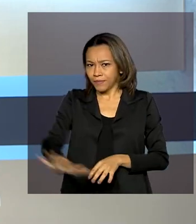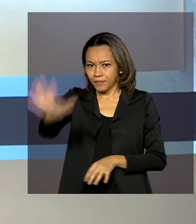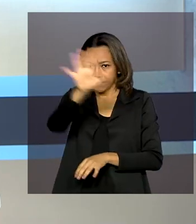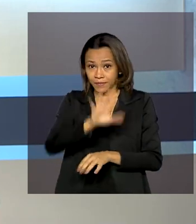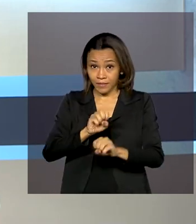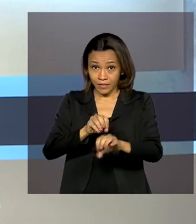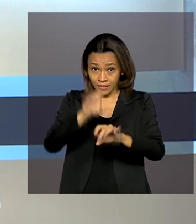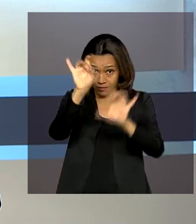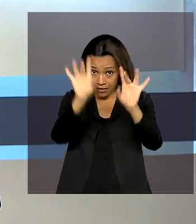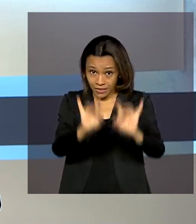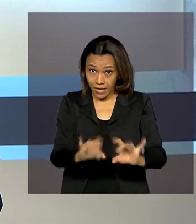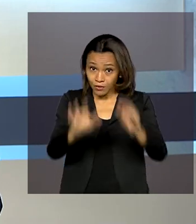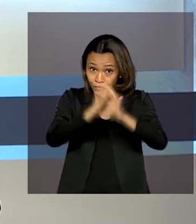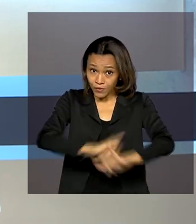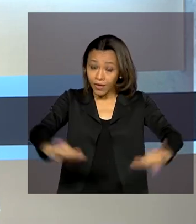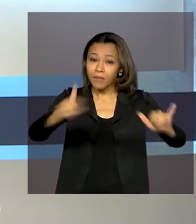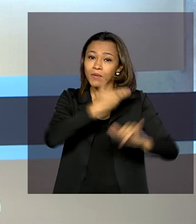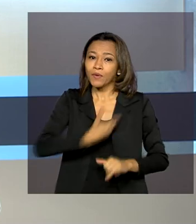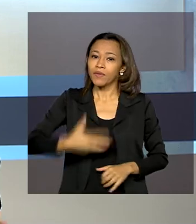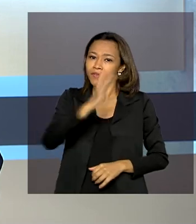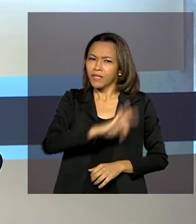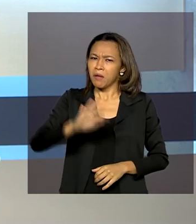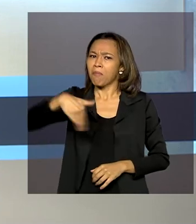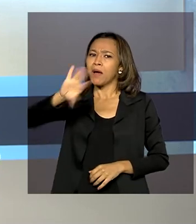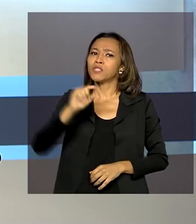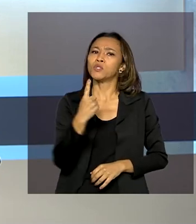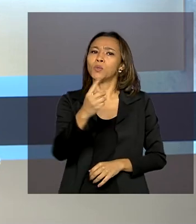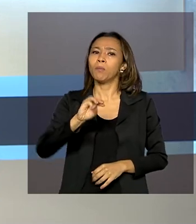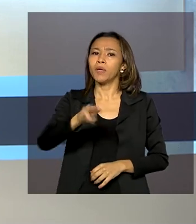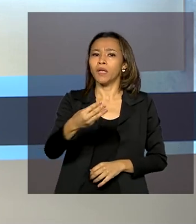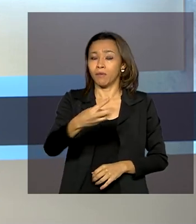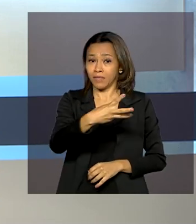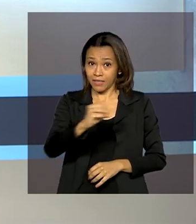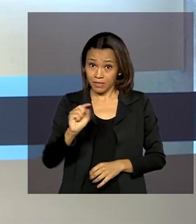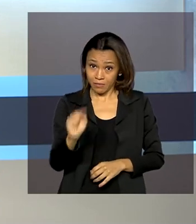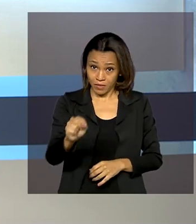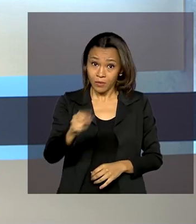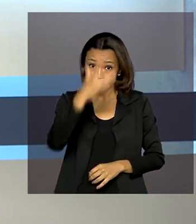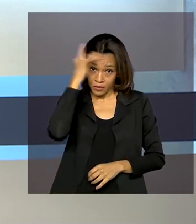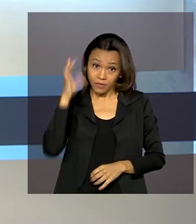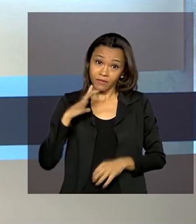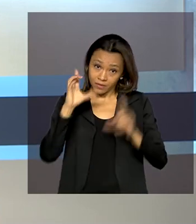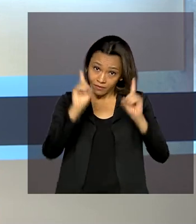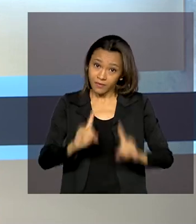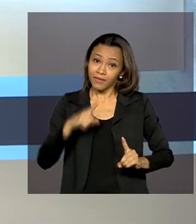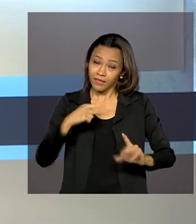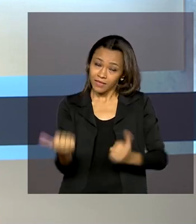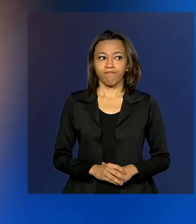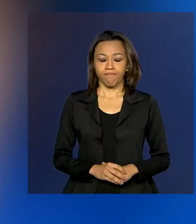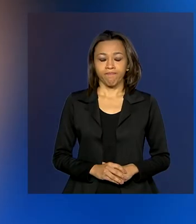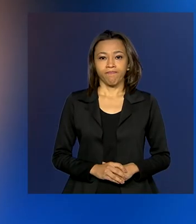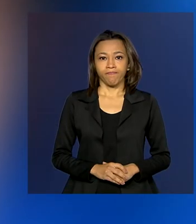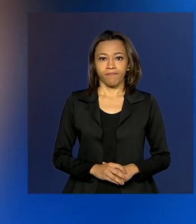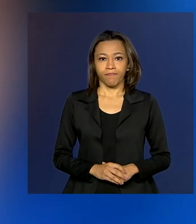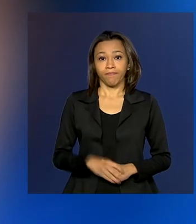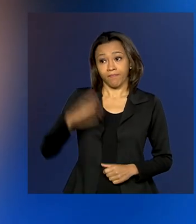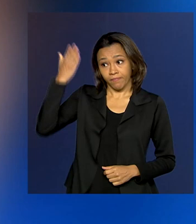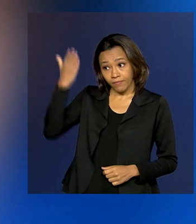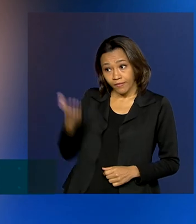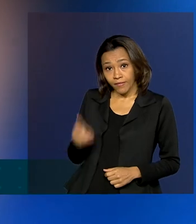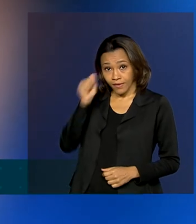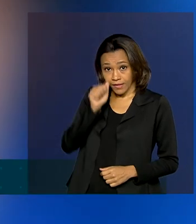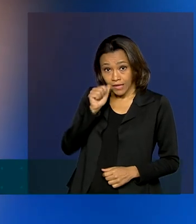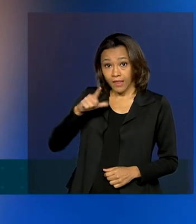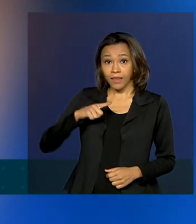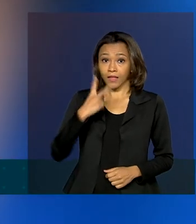federal. Mais de 1 milhão e 300 mil estudantes com algum tipo de deficiência devem ser beneficiados. Cíntia tem